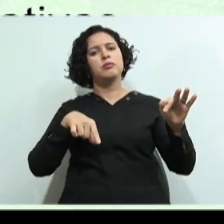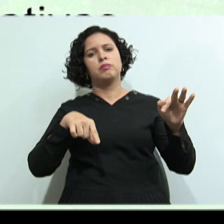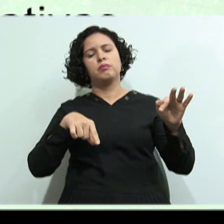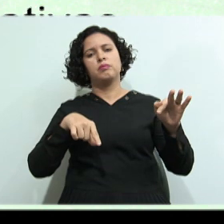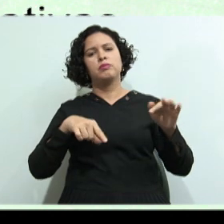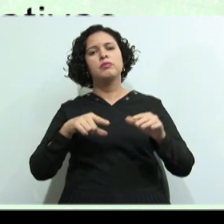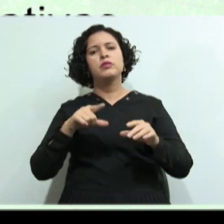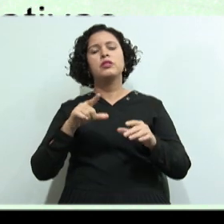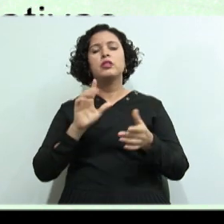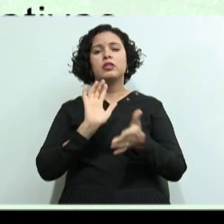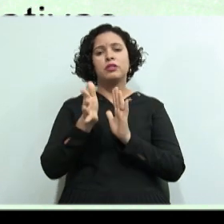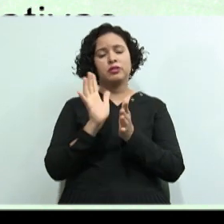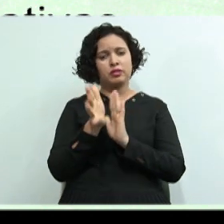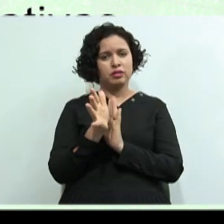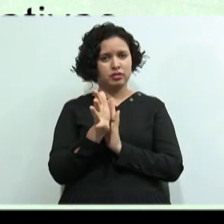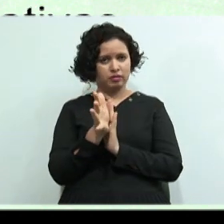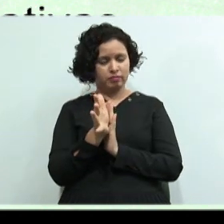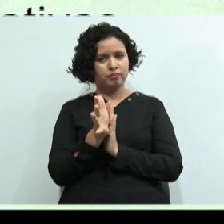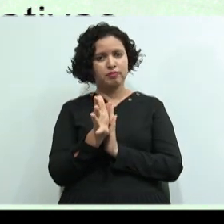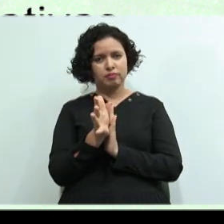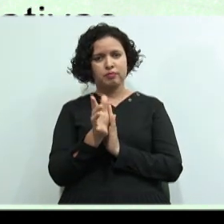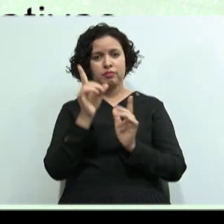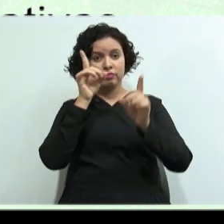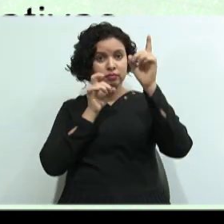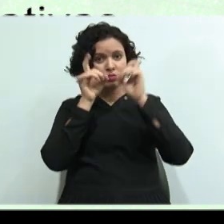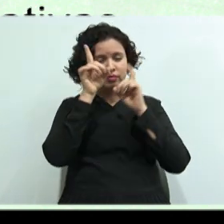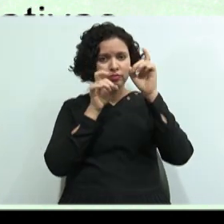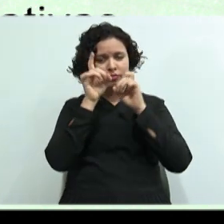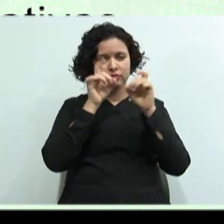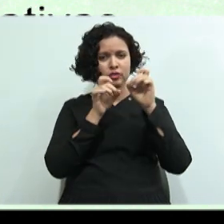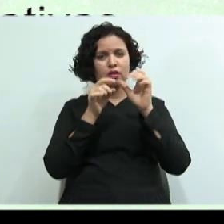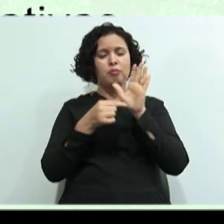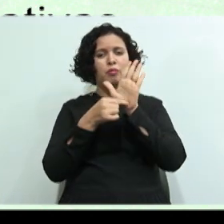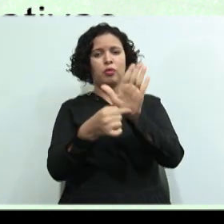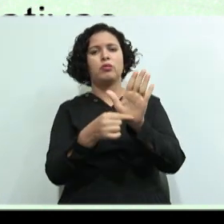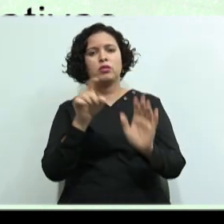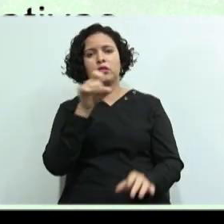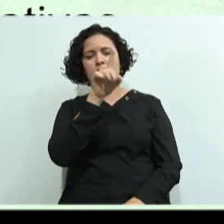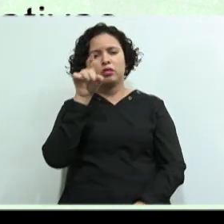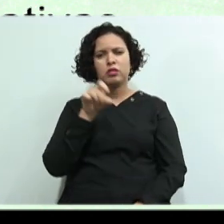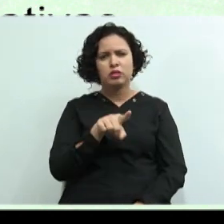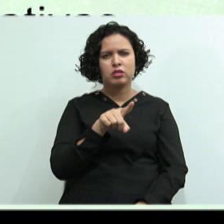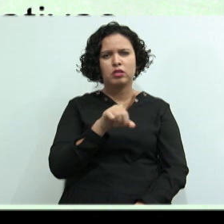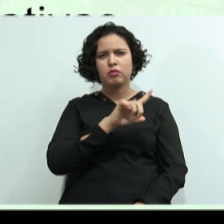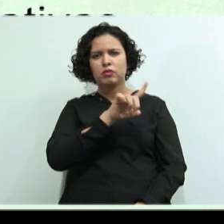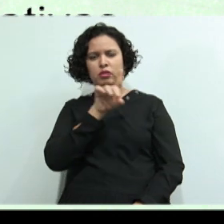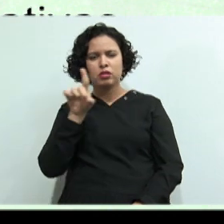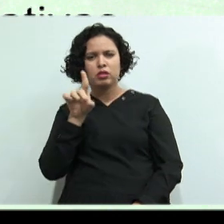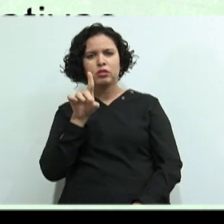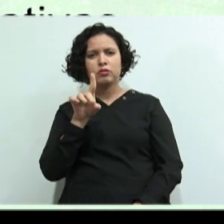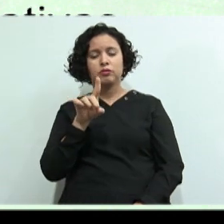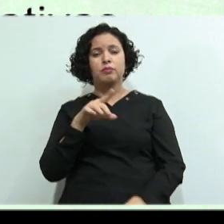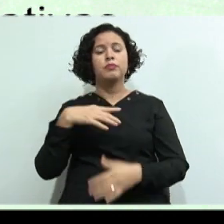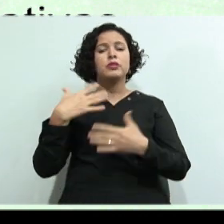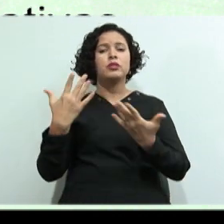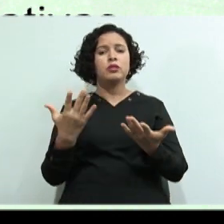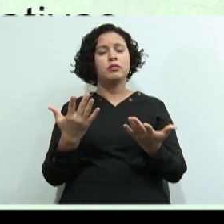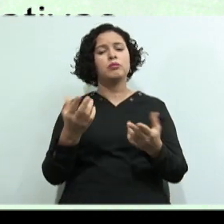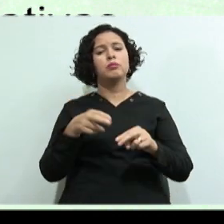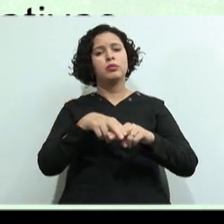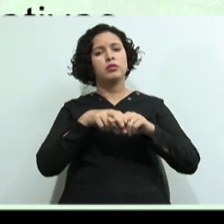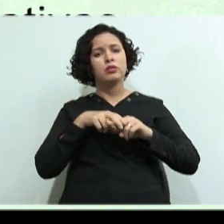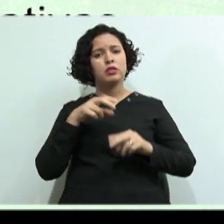E já na língua de sinais, as expressões faciais é que marcam essas interrogações, negações, tá bom? Então, por isso que é